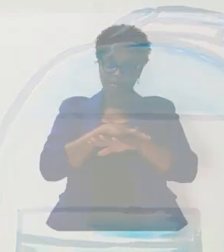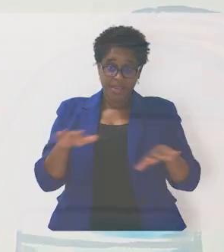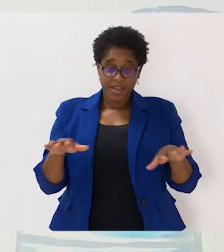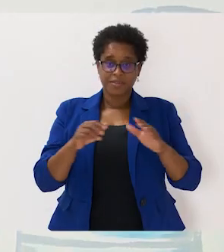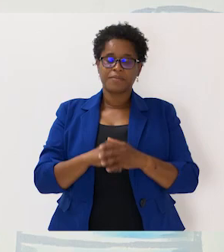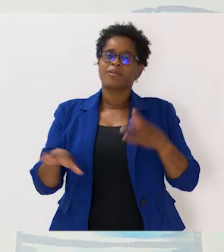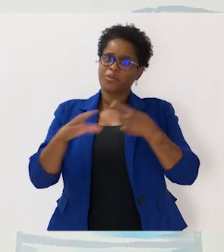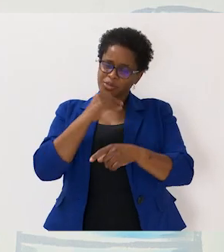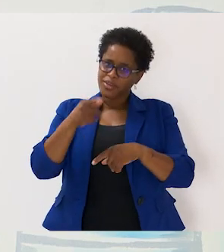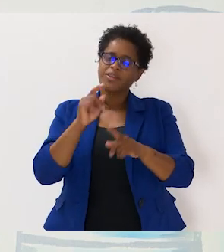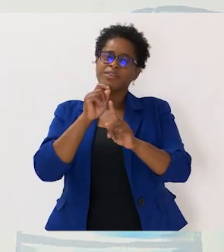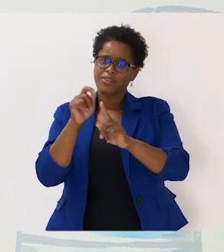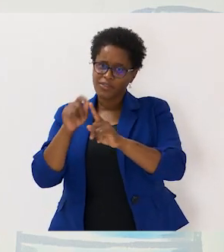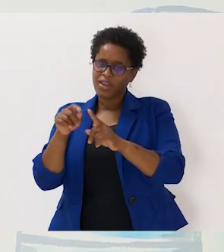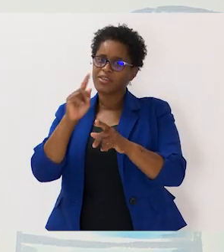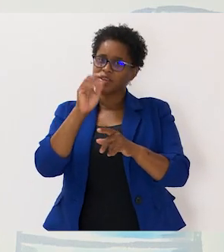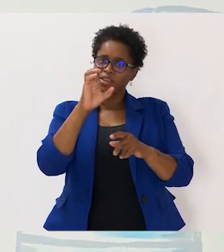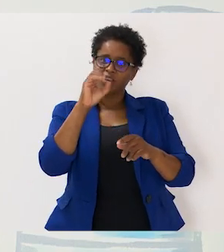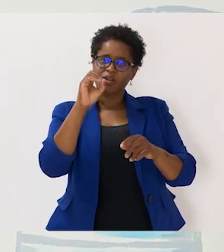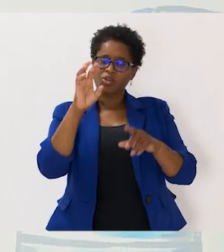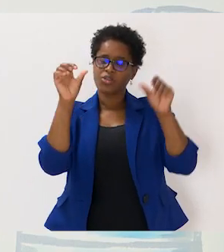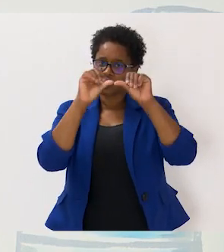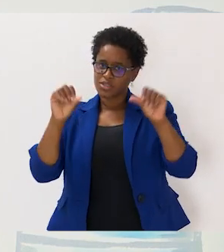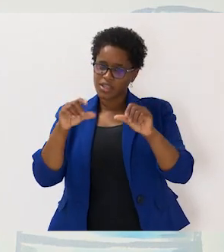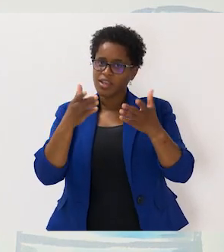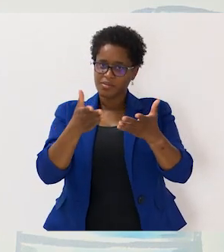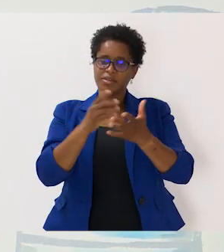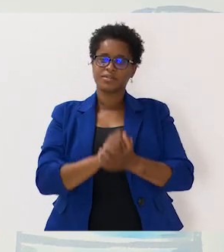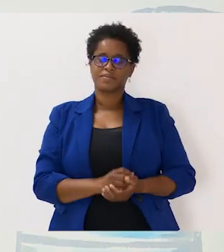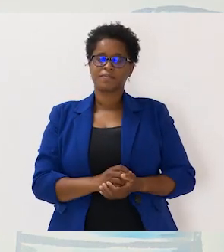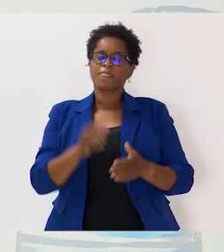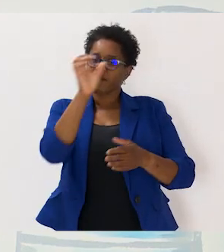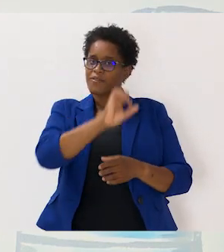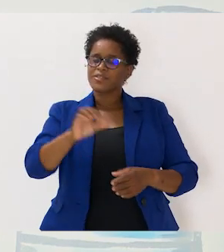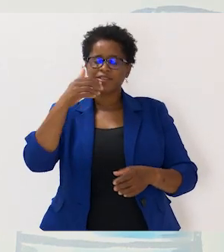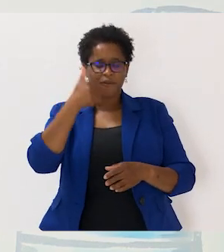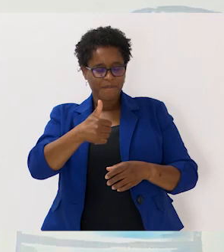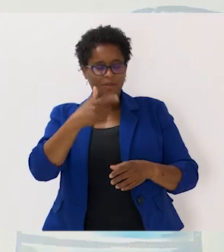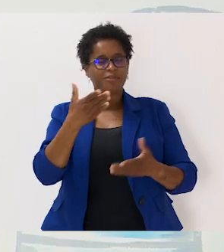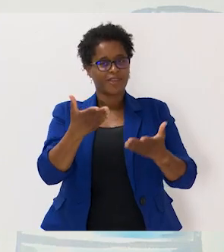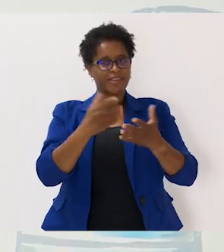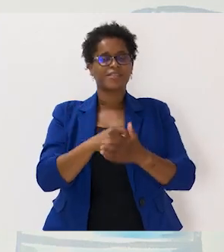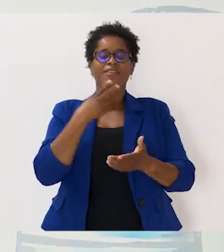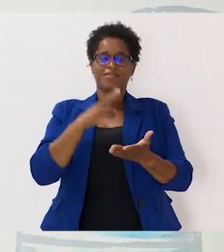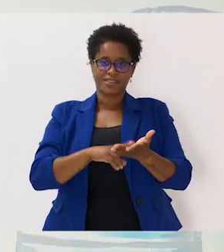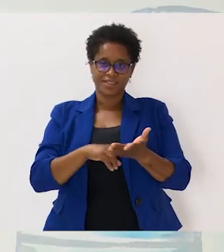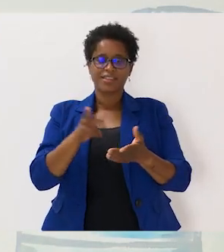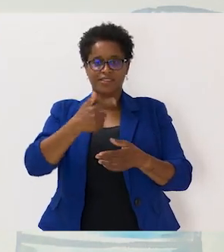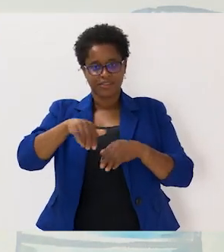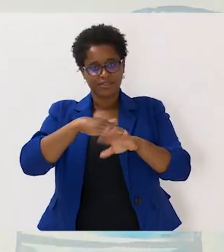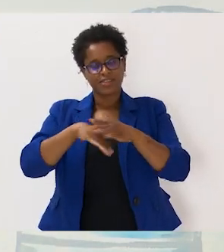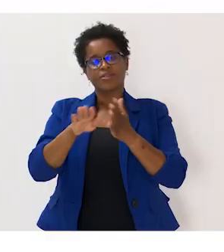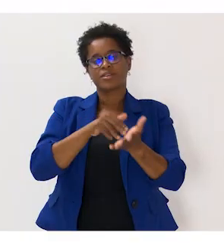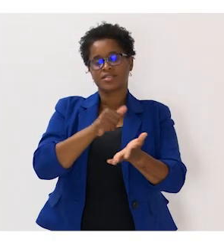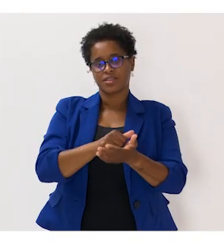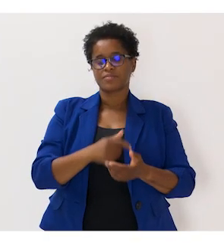Terminaram? Conseguiram identificar os ecossistemas, os tipos de ecossistemas? Vocês são bons, não é? Exatamente, então vamos à